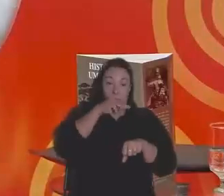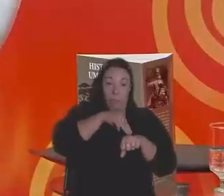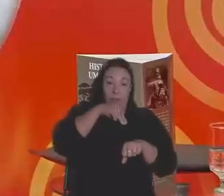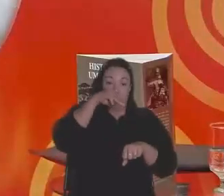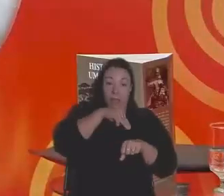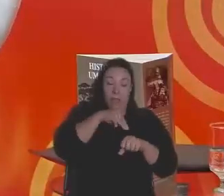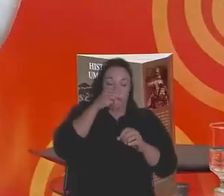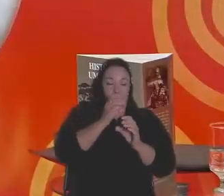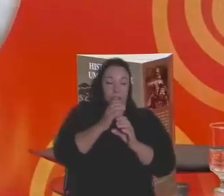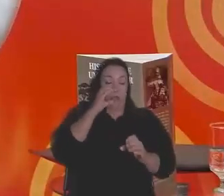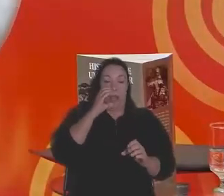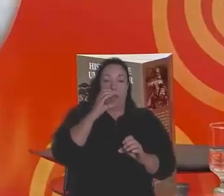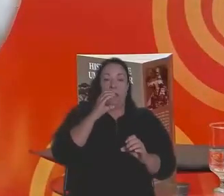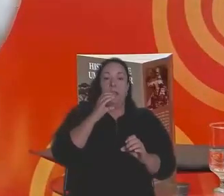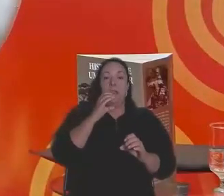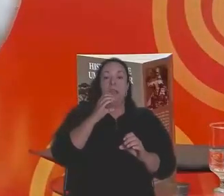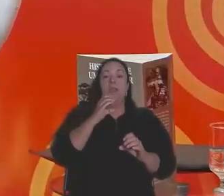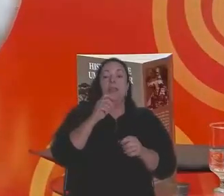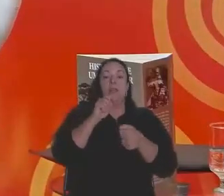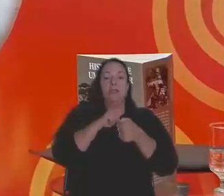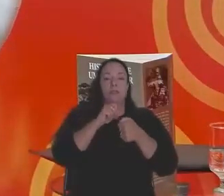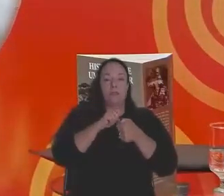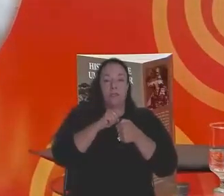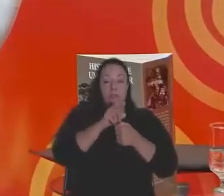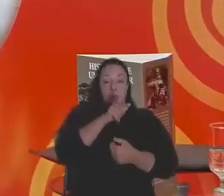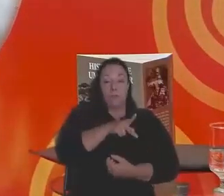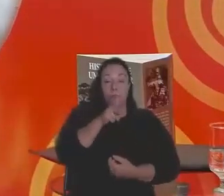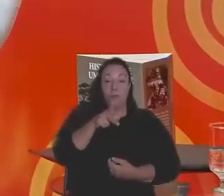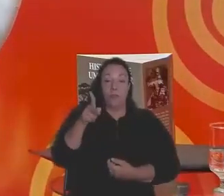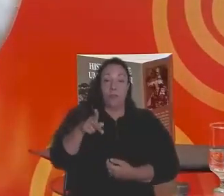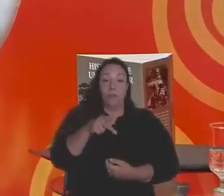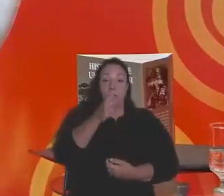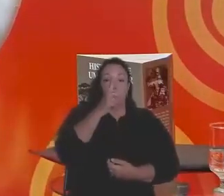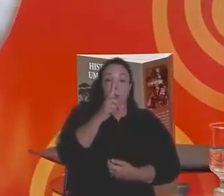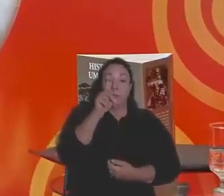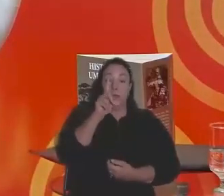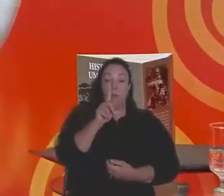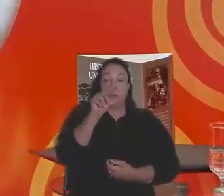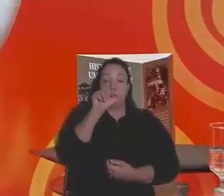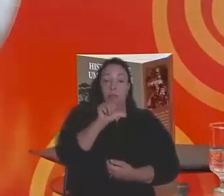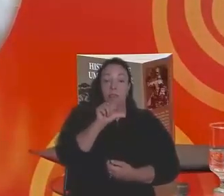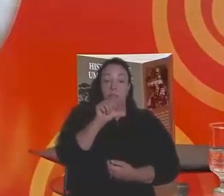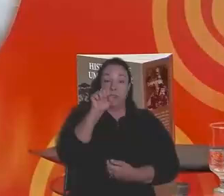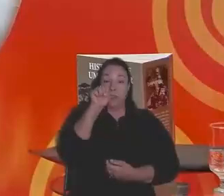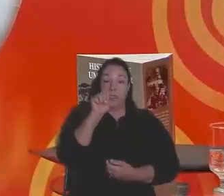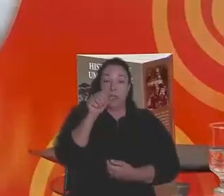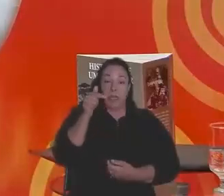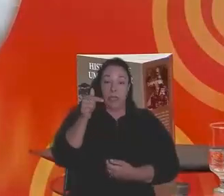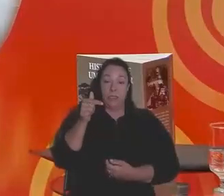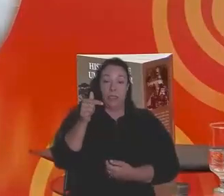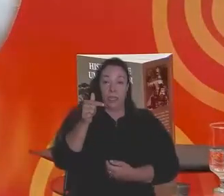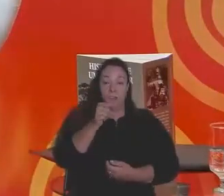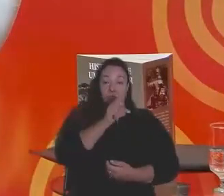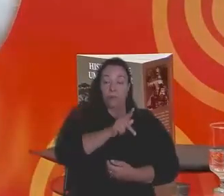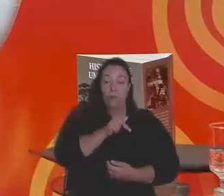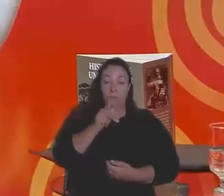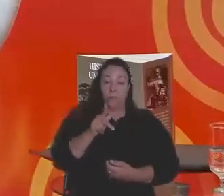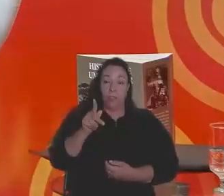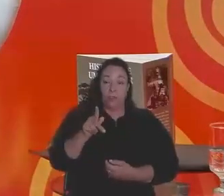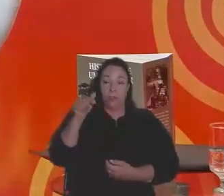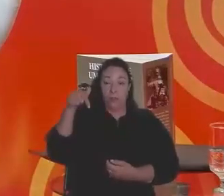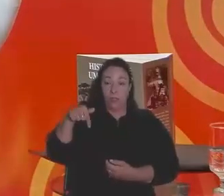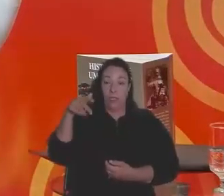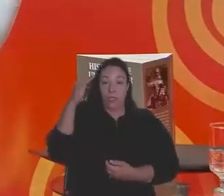Engenharia de Produção. E é professor desde 1997, aqui no Uniaraxá. Se eu falar alguma coisa errada, você